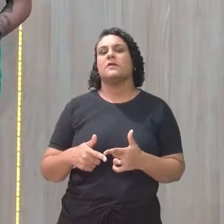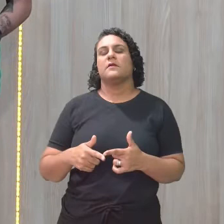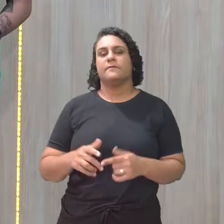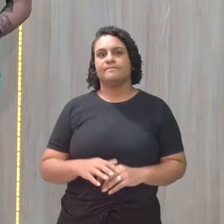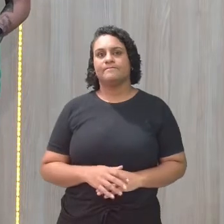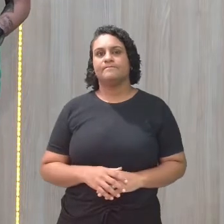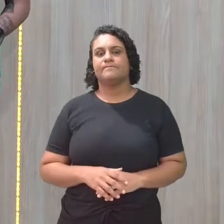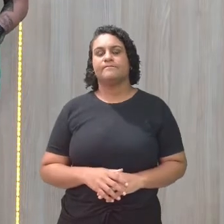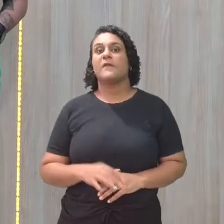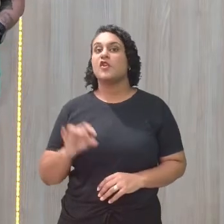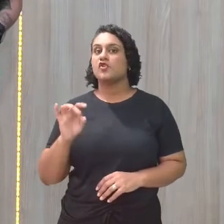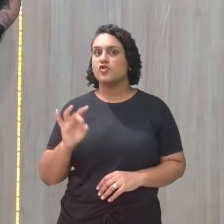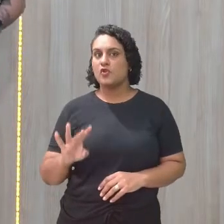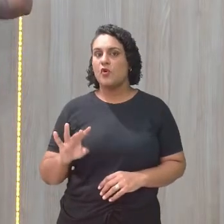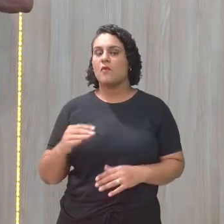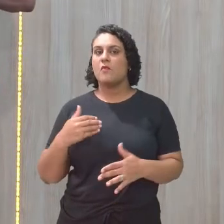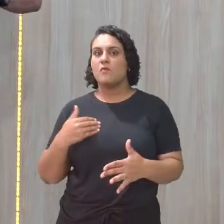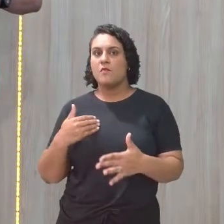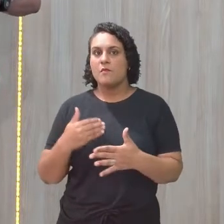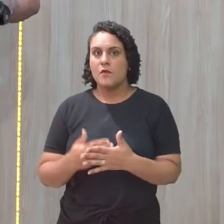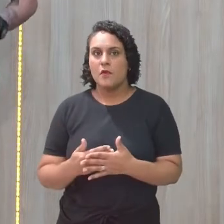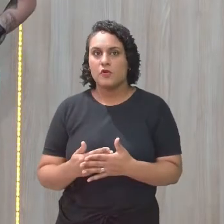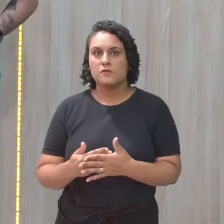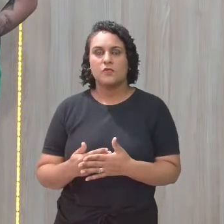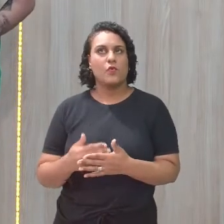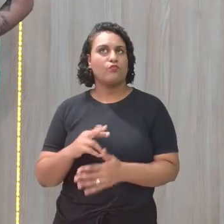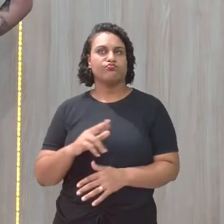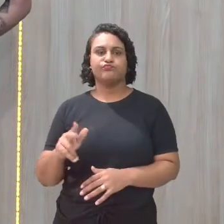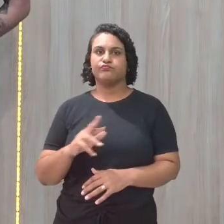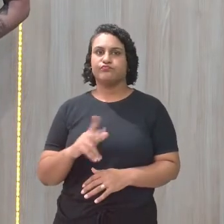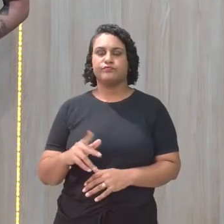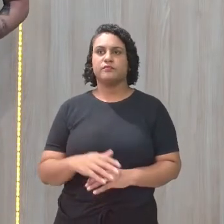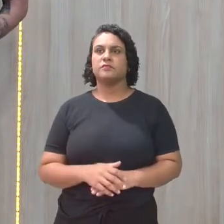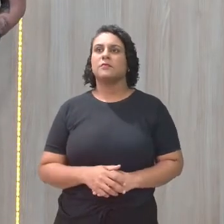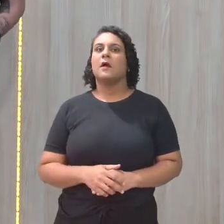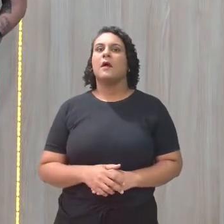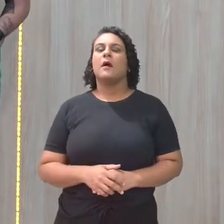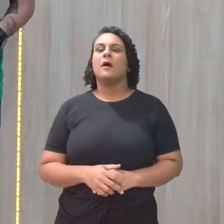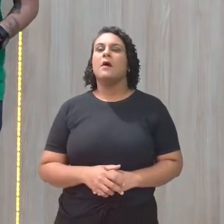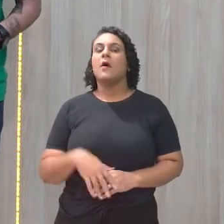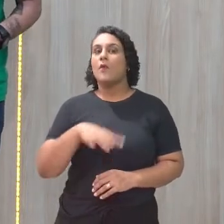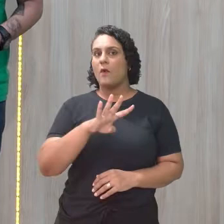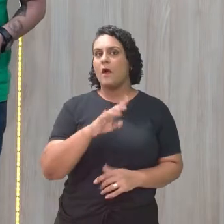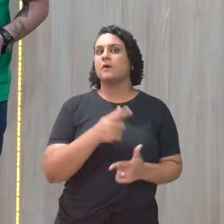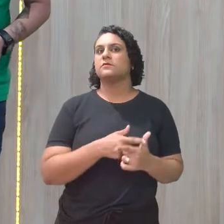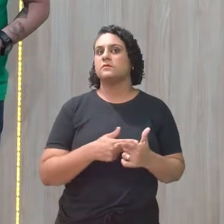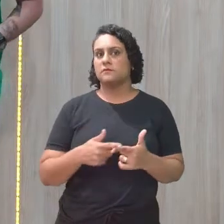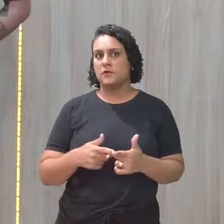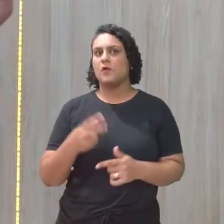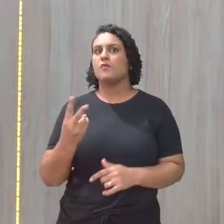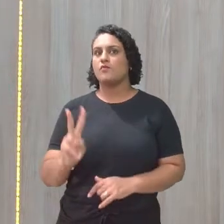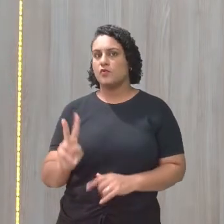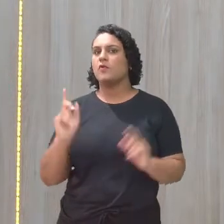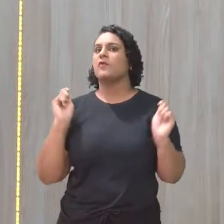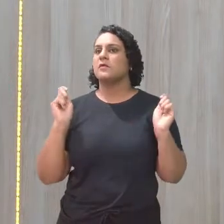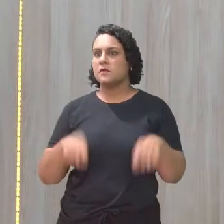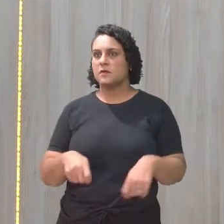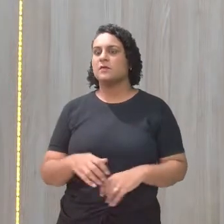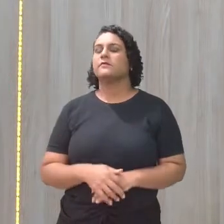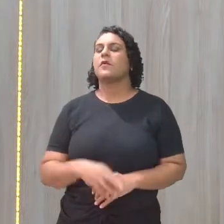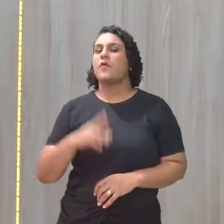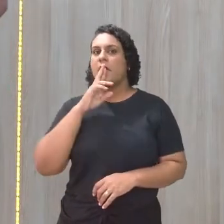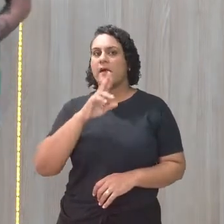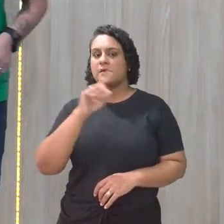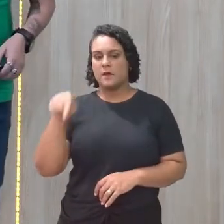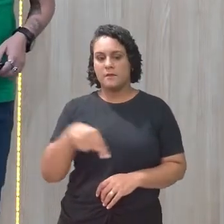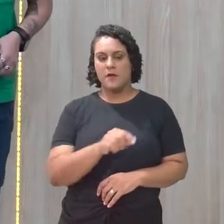ali. Só vou passar para o próximo quando não der. No caso, 4 dá para dividir por 2, também o resultado eu vou colocar aqui